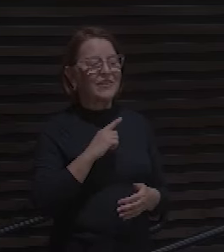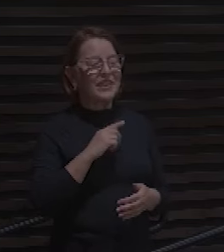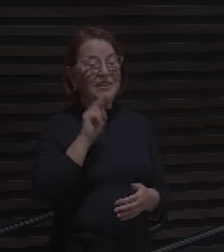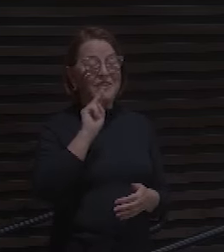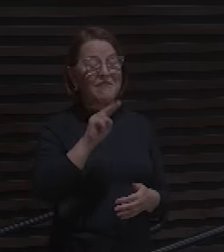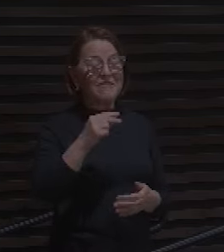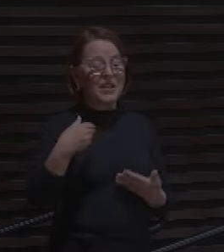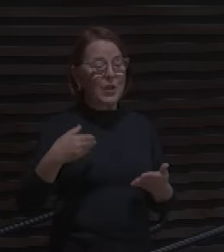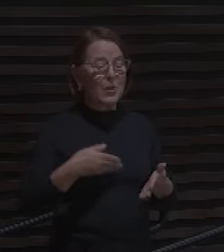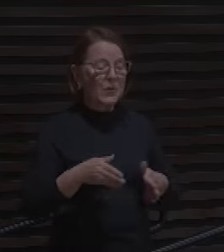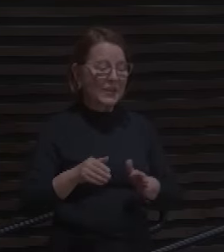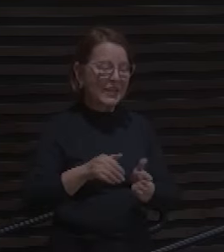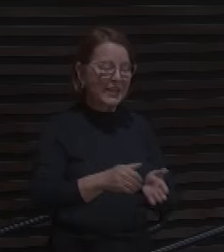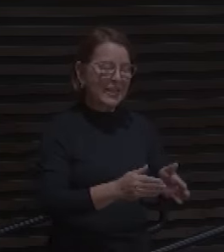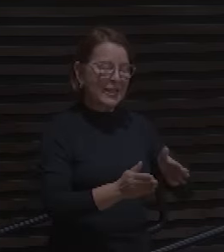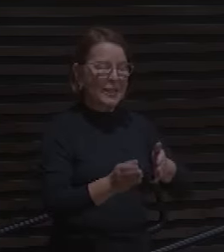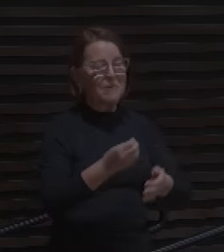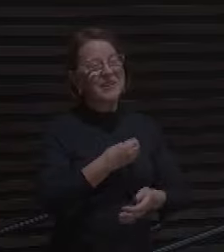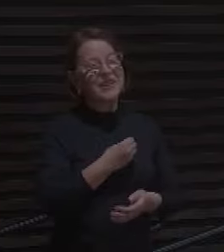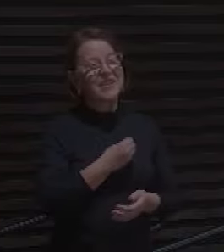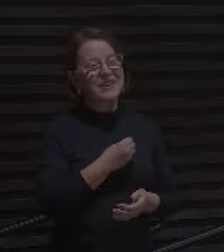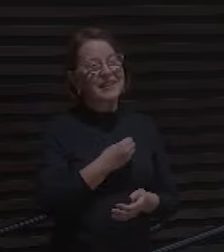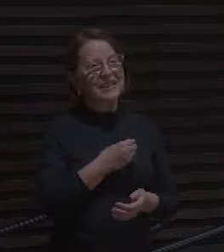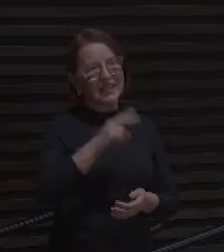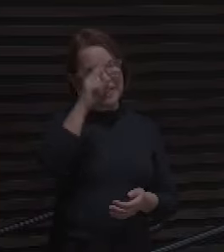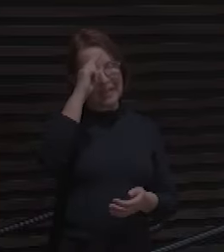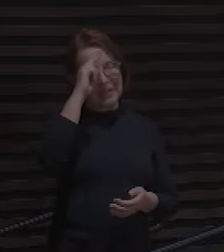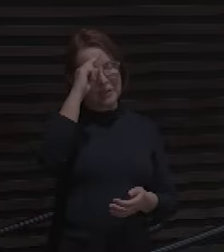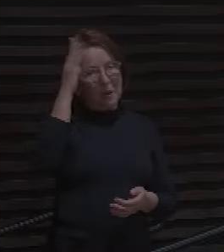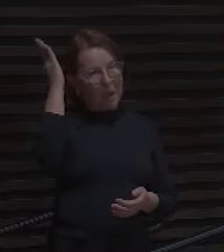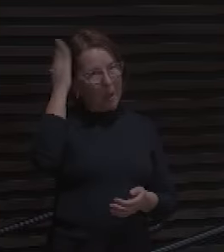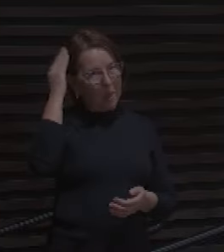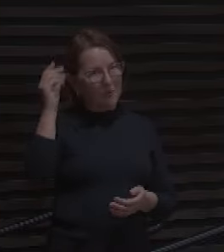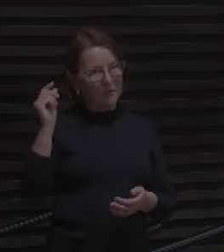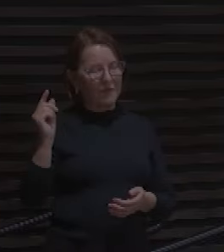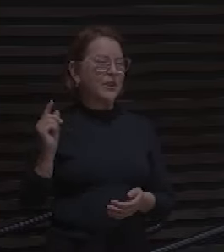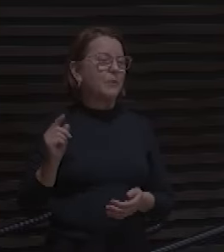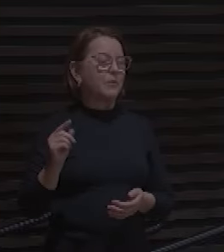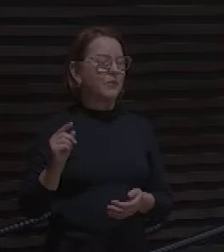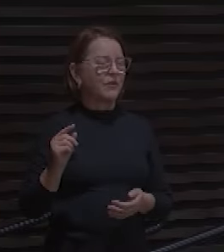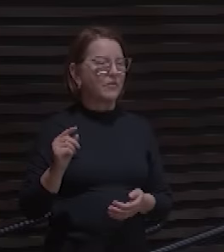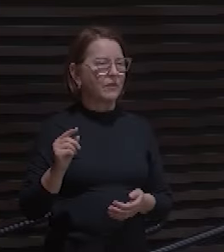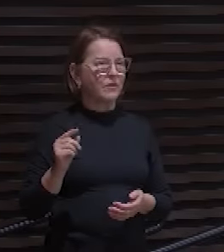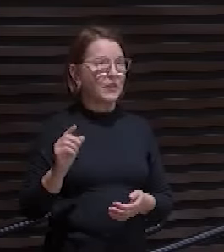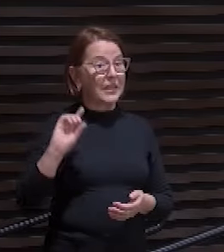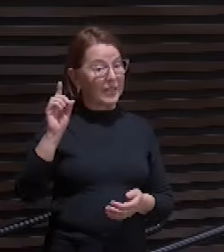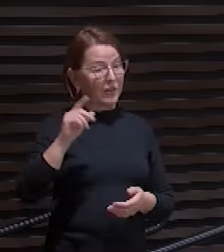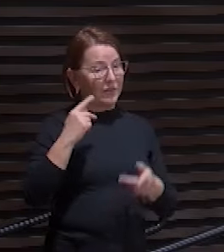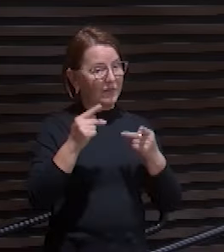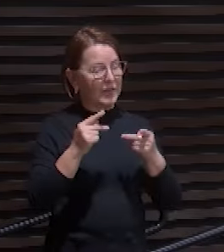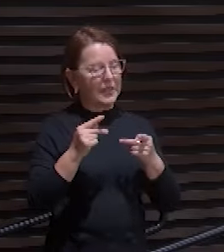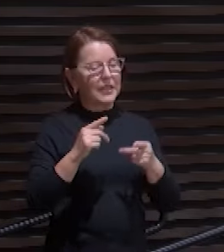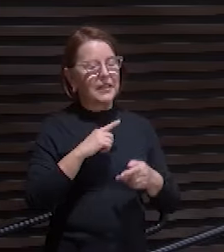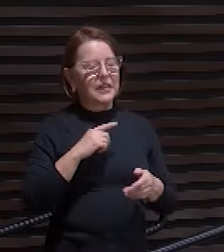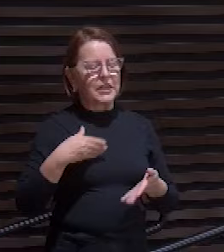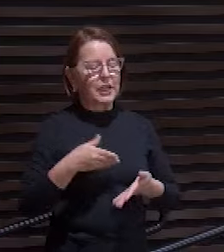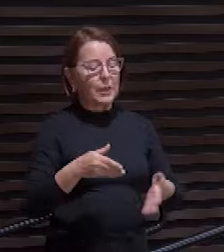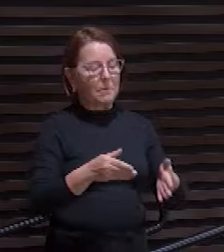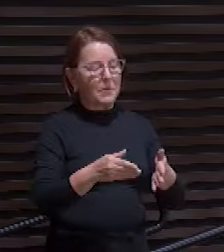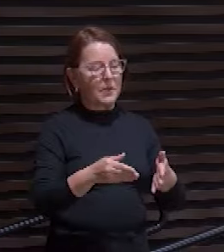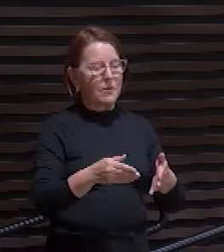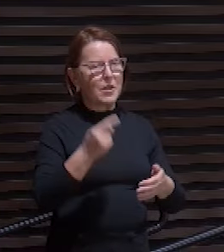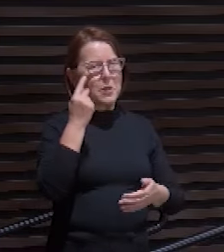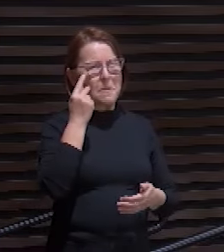vida? Lembre-se que lá em Provérbios ele diz que há caminho que ao homem parece direito, mas o